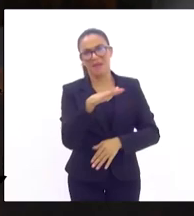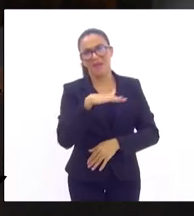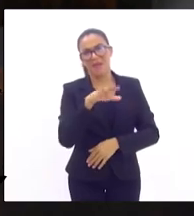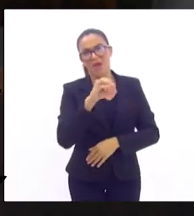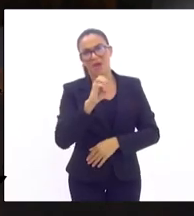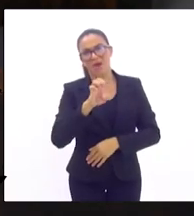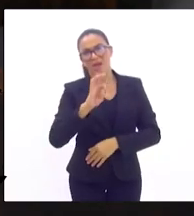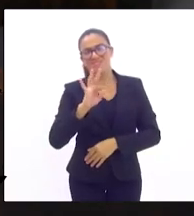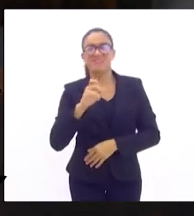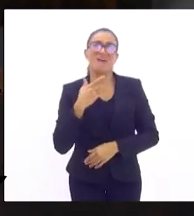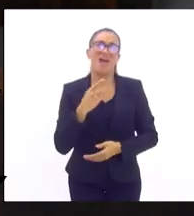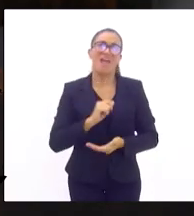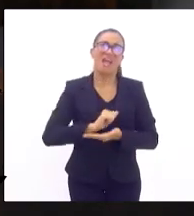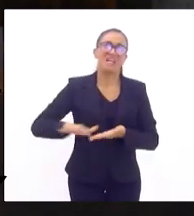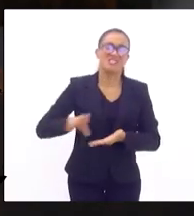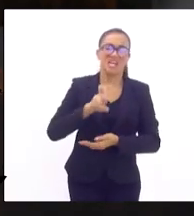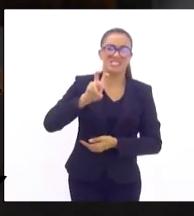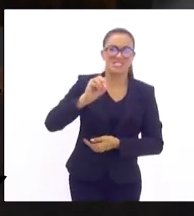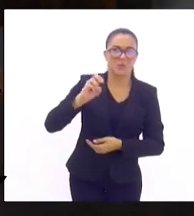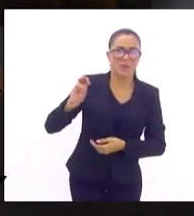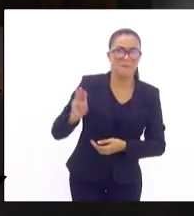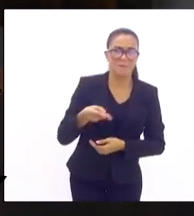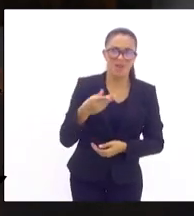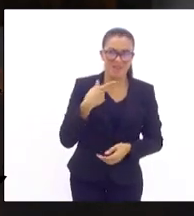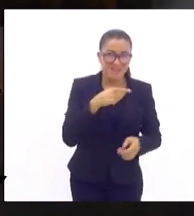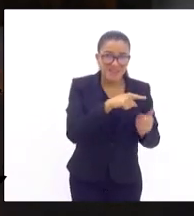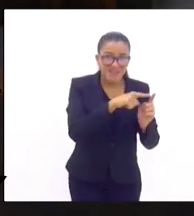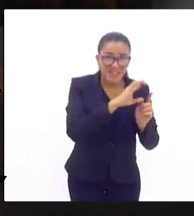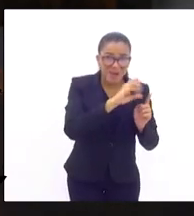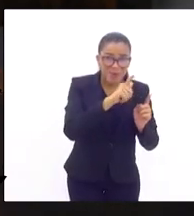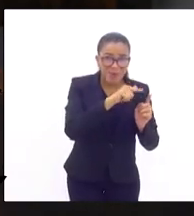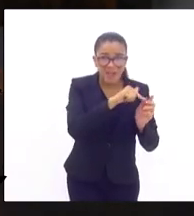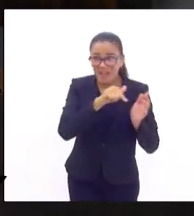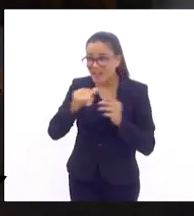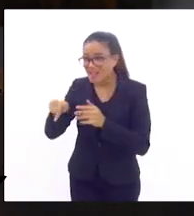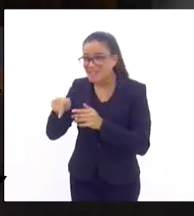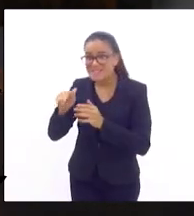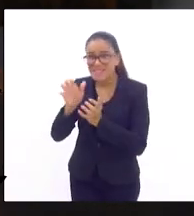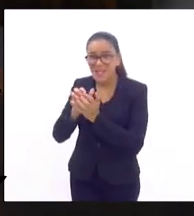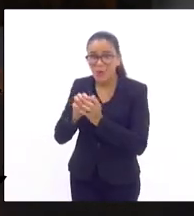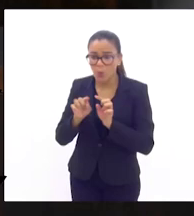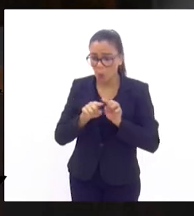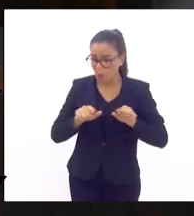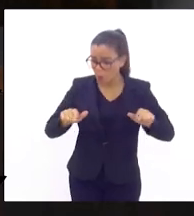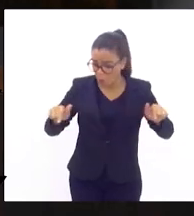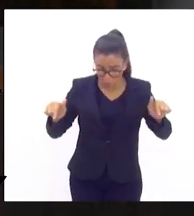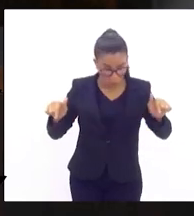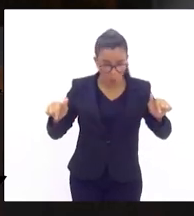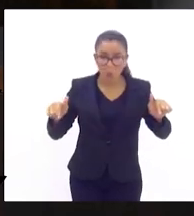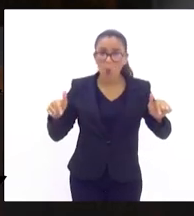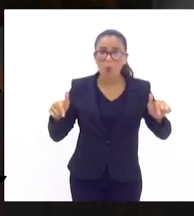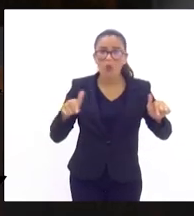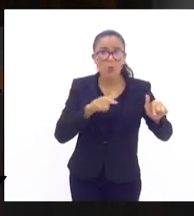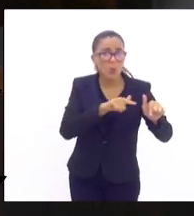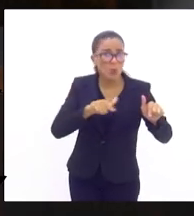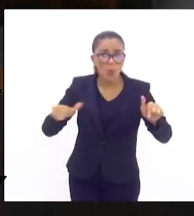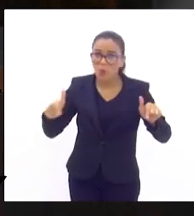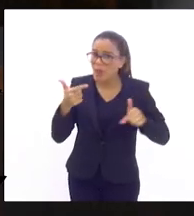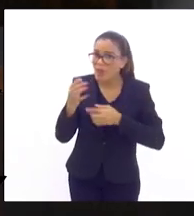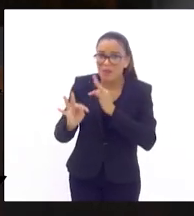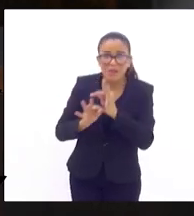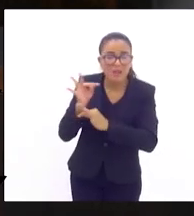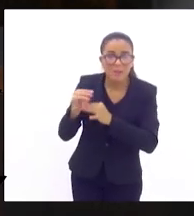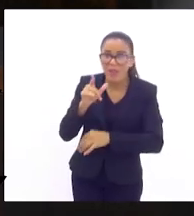vai gastar 50 milhões de Campo Grande a Santa Cruz. Não dá para nada. Deserto sanitário que existe lá. Então, precisamos